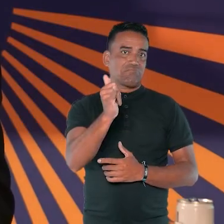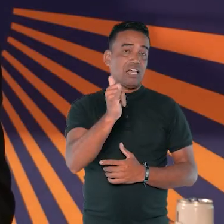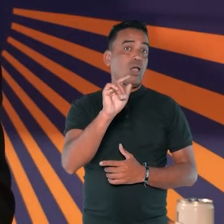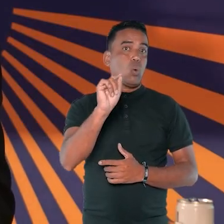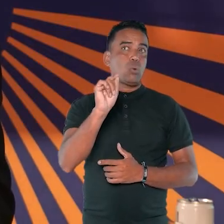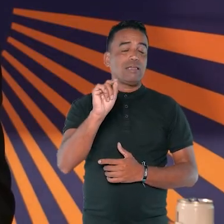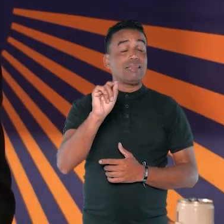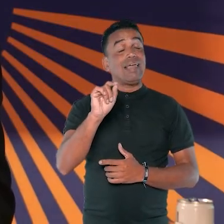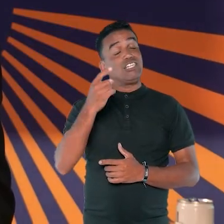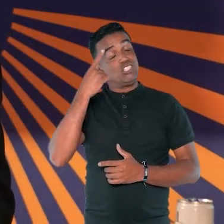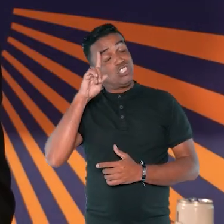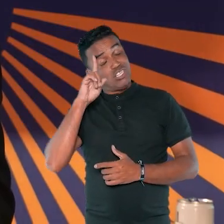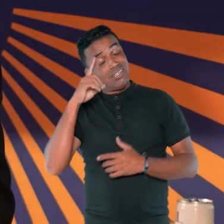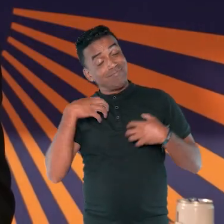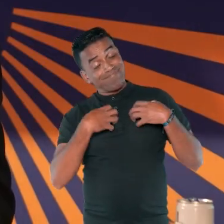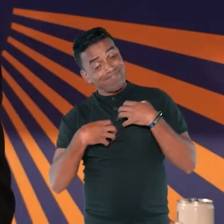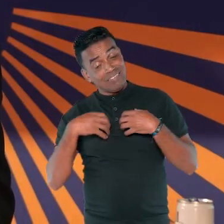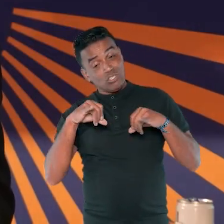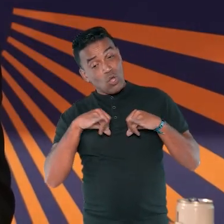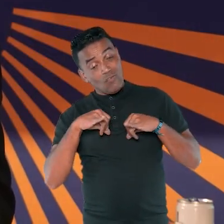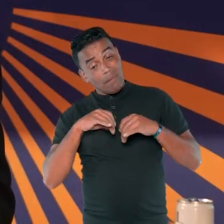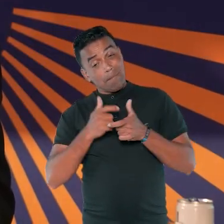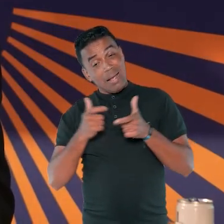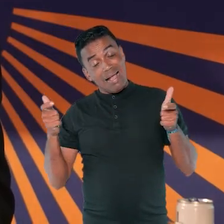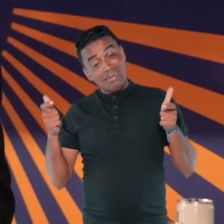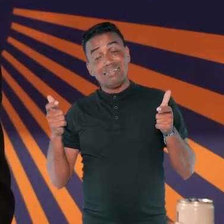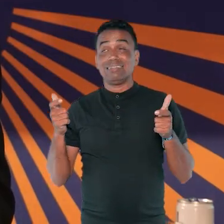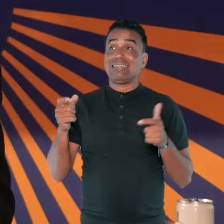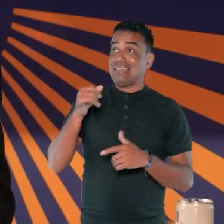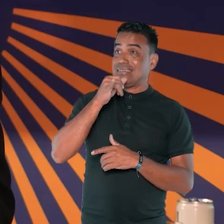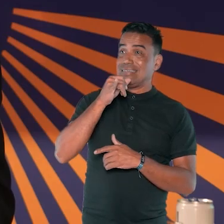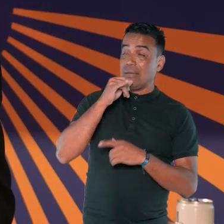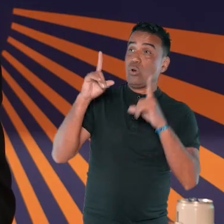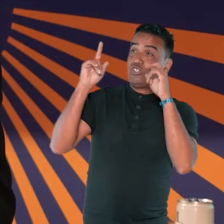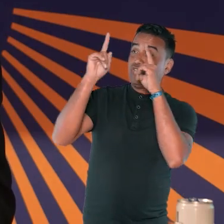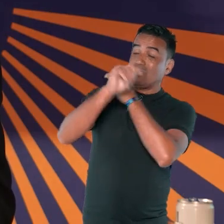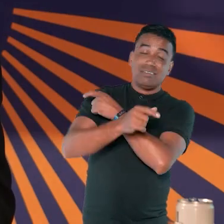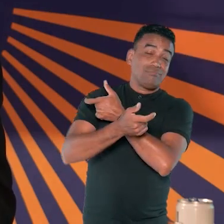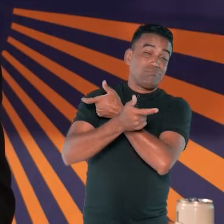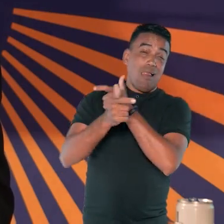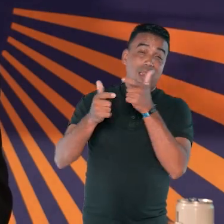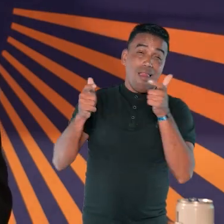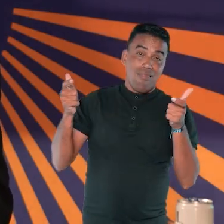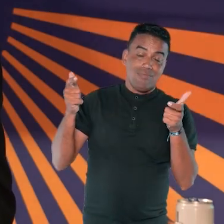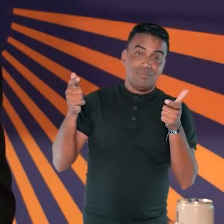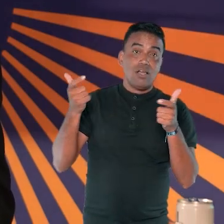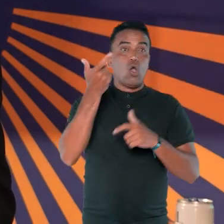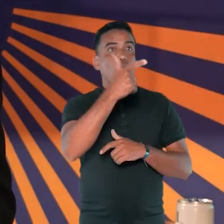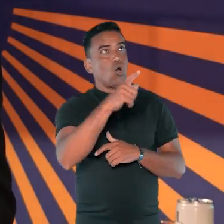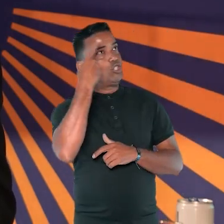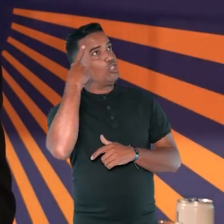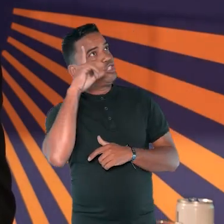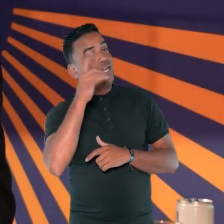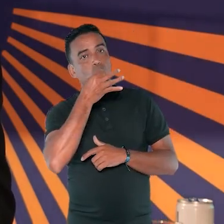dia que me dói mais o lado das dificuldades, tem outros dias